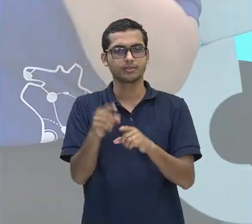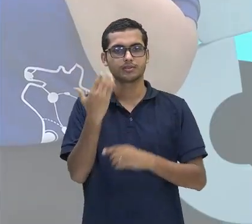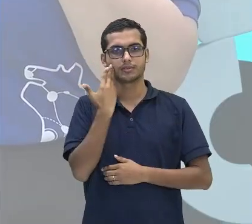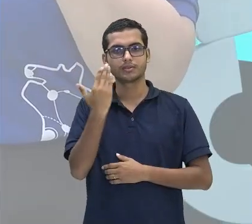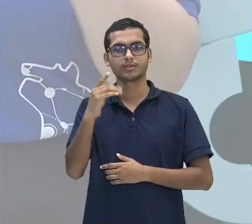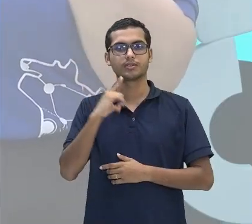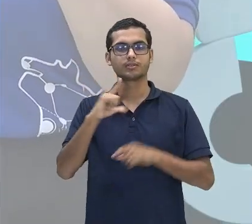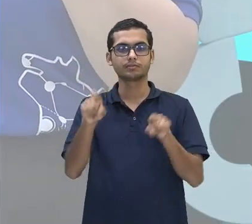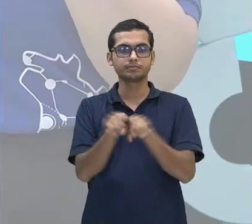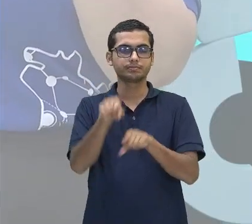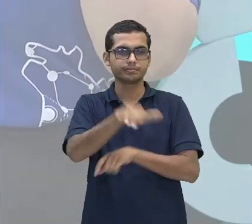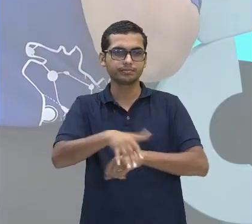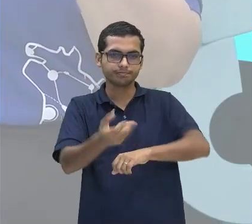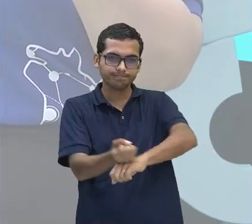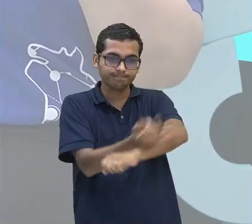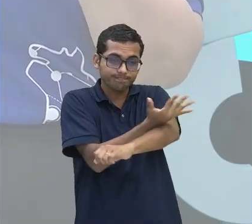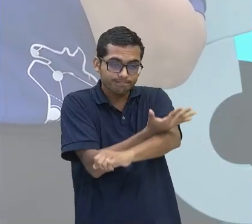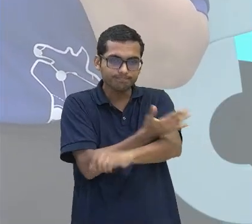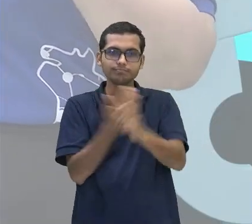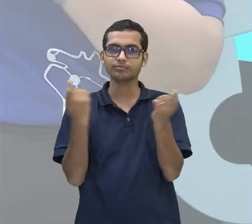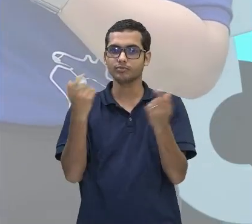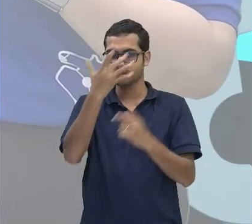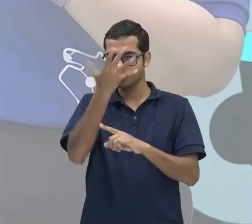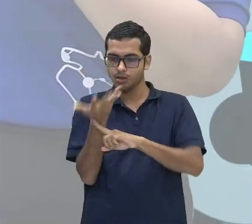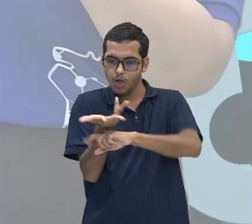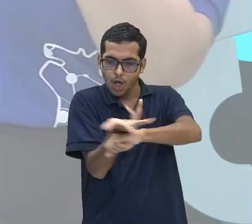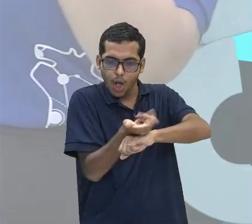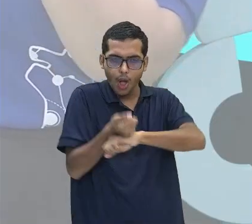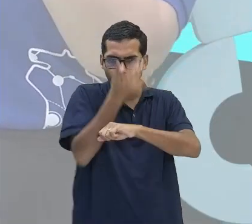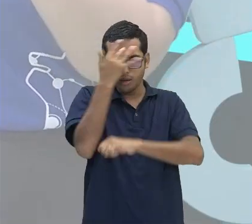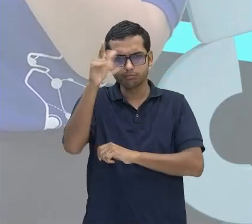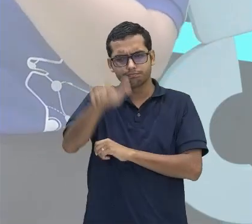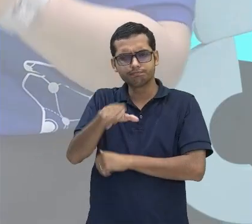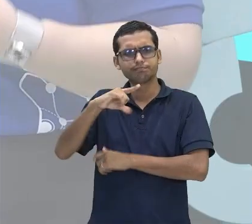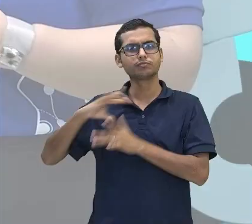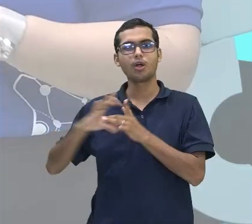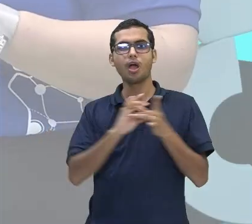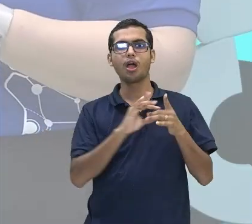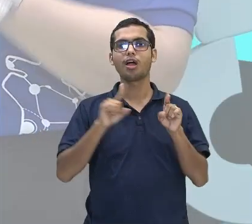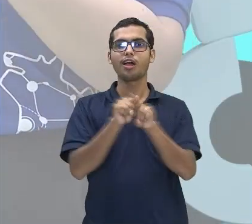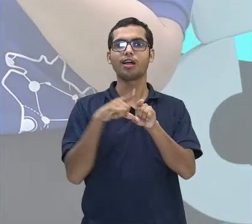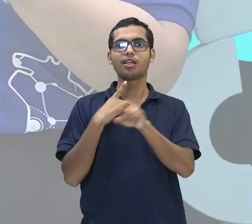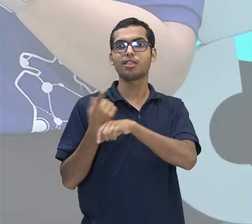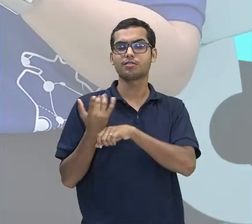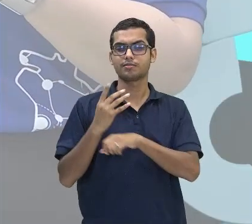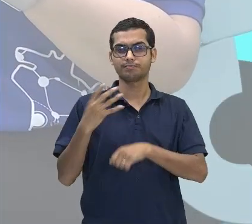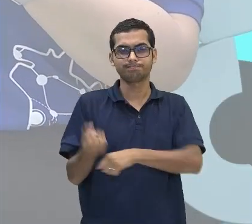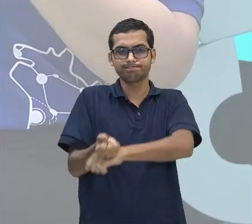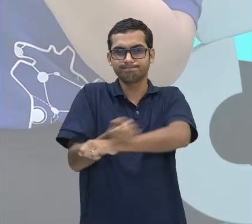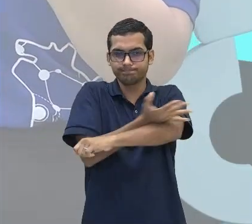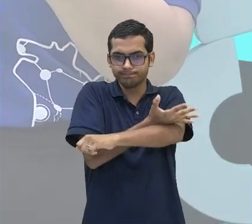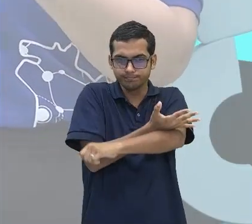o emocional. E aí, neste caso, ali a relação de convencimento evoca a questão